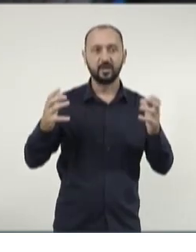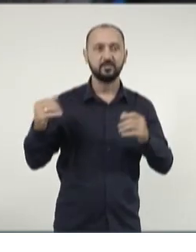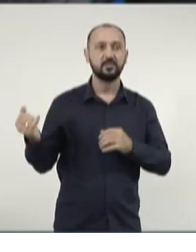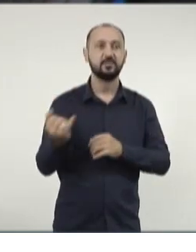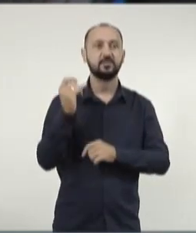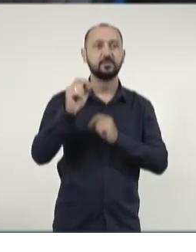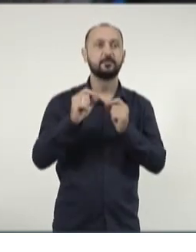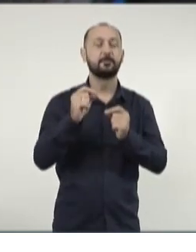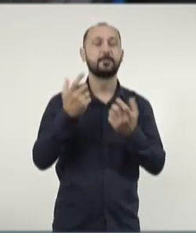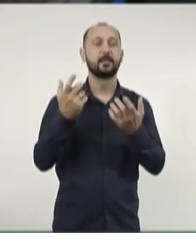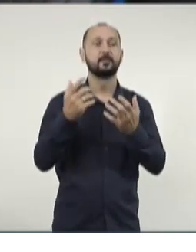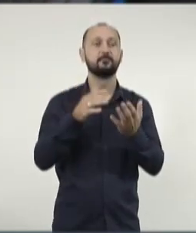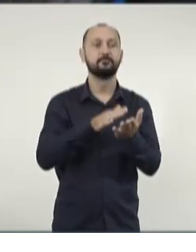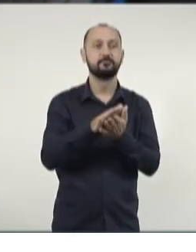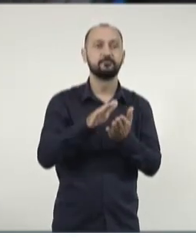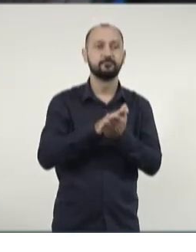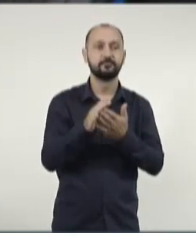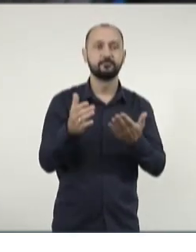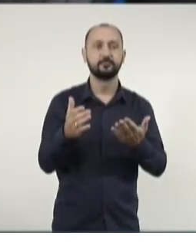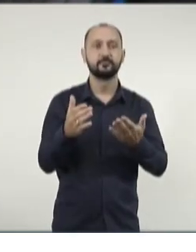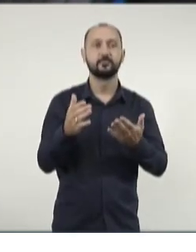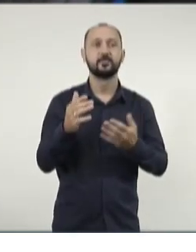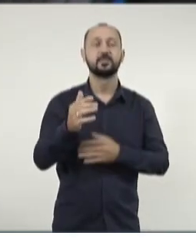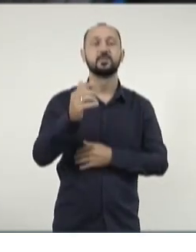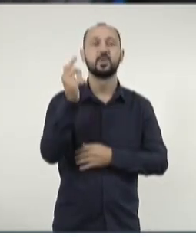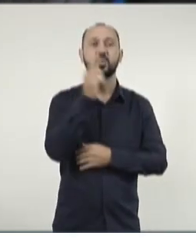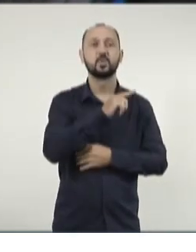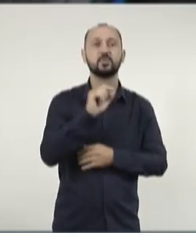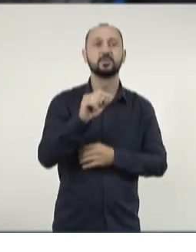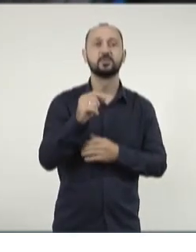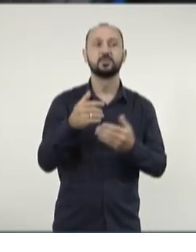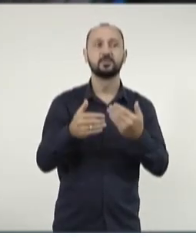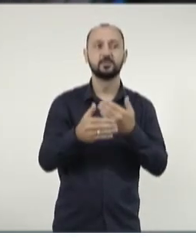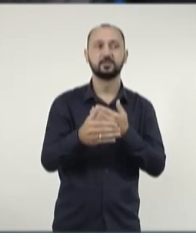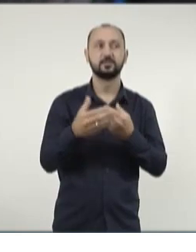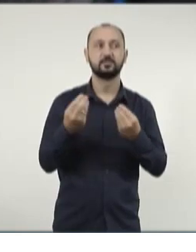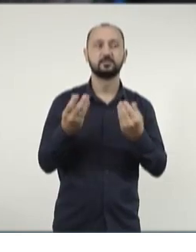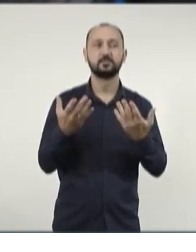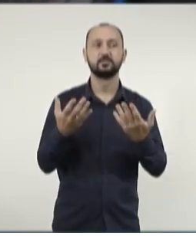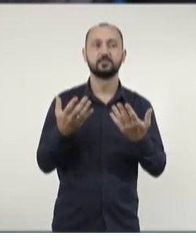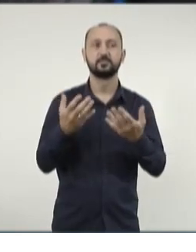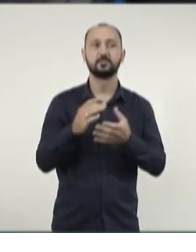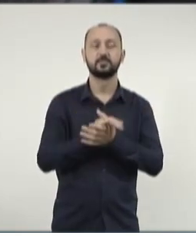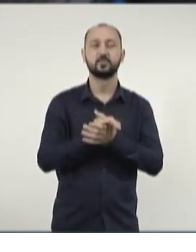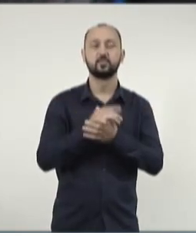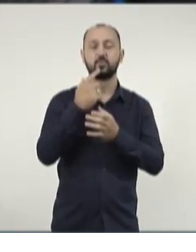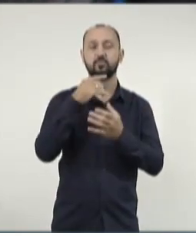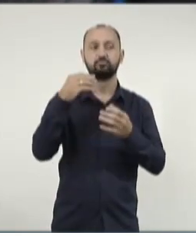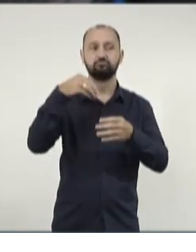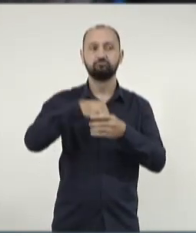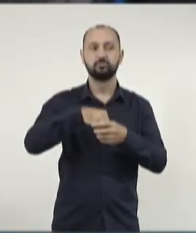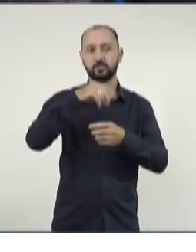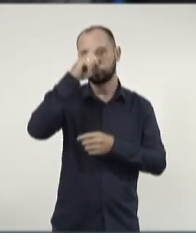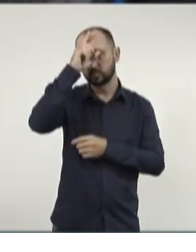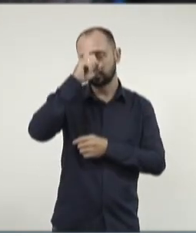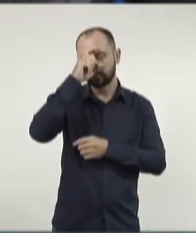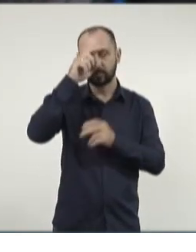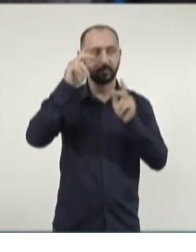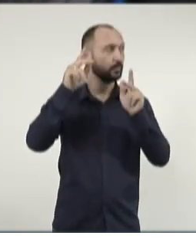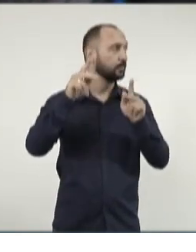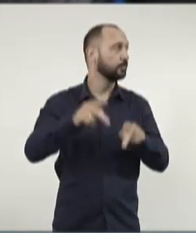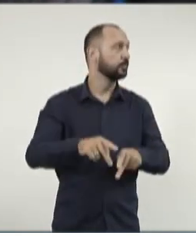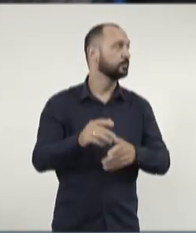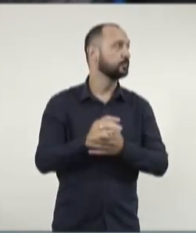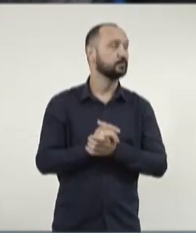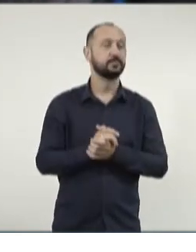importantes, publicações na área e tal, e conseguimos entrar na maioria dos hospitais públicos e alguns